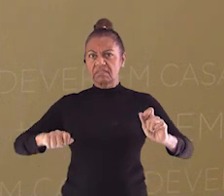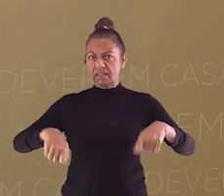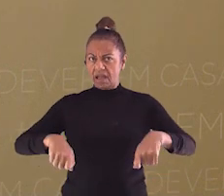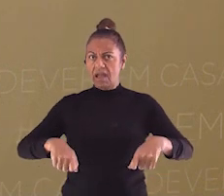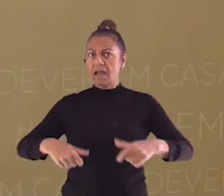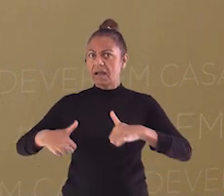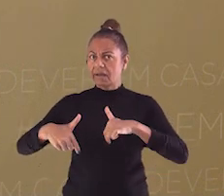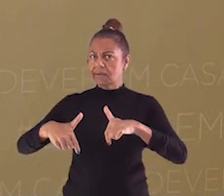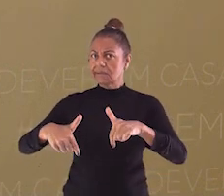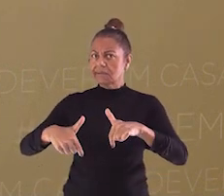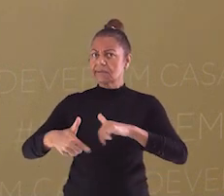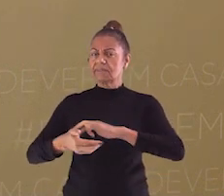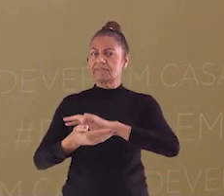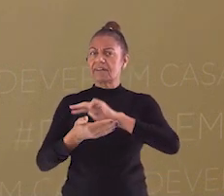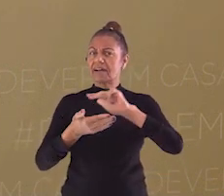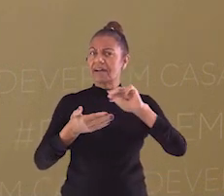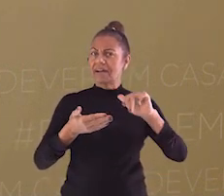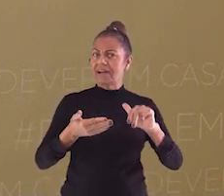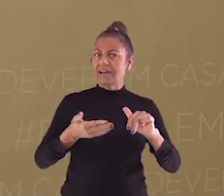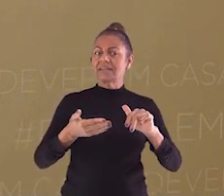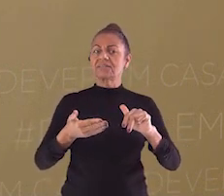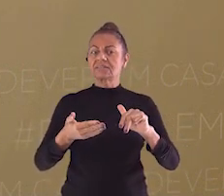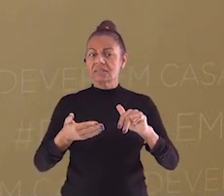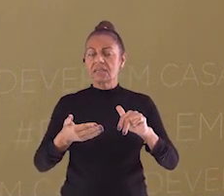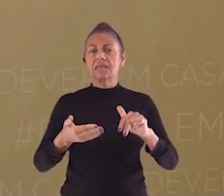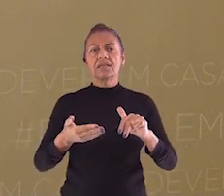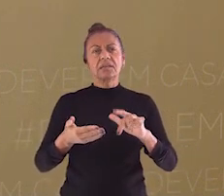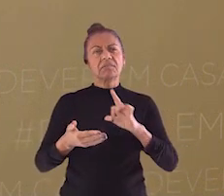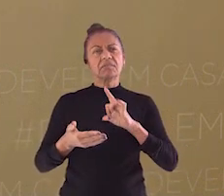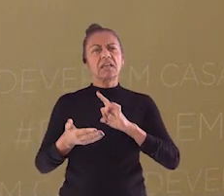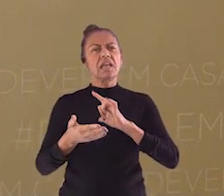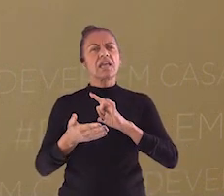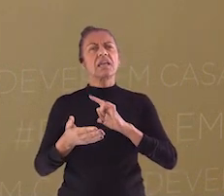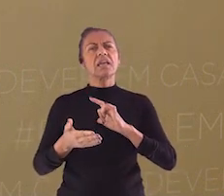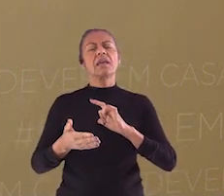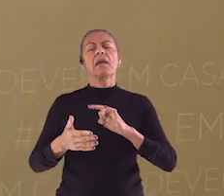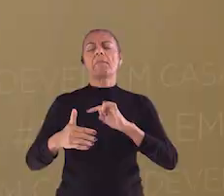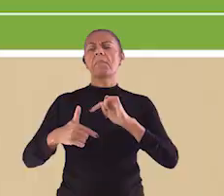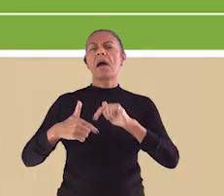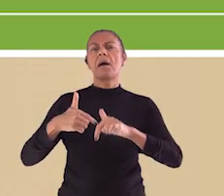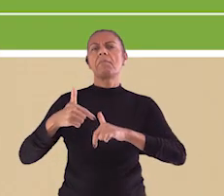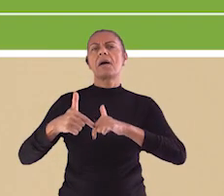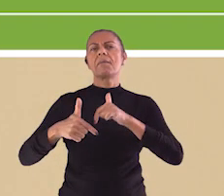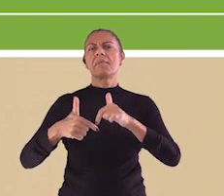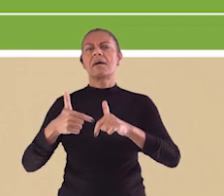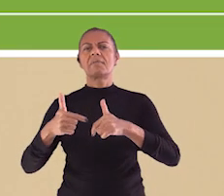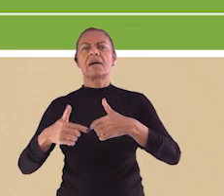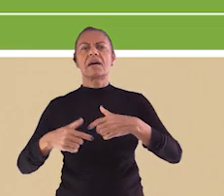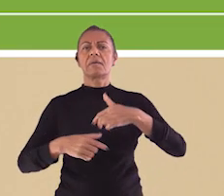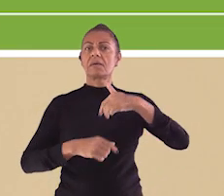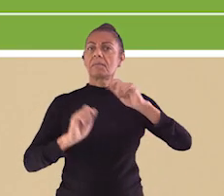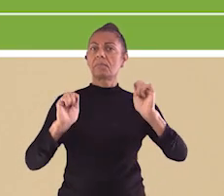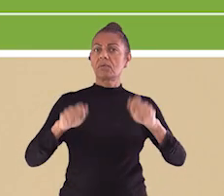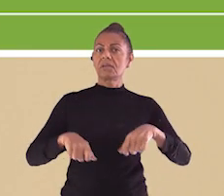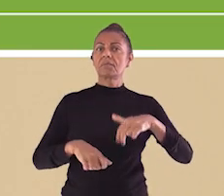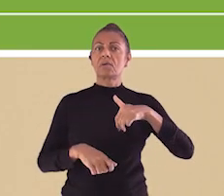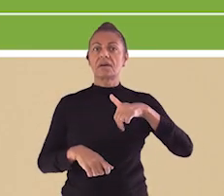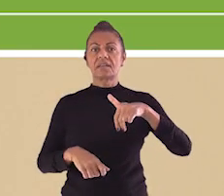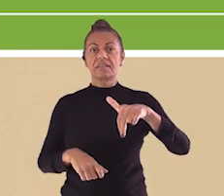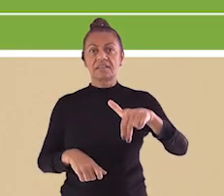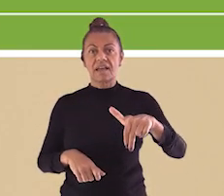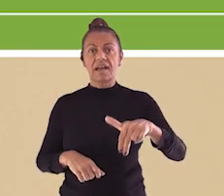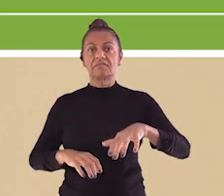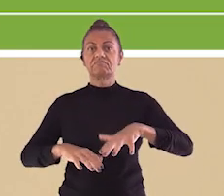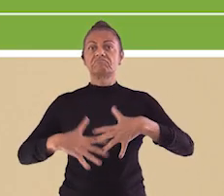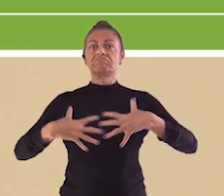de ações que nos permitem executar atividades do dia a dia. Podemos andar, respirar,